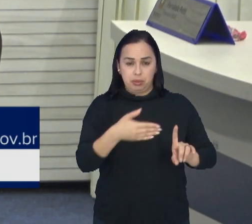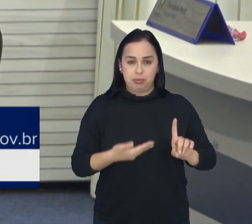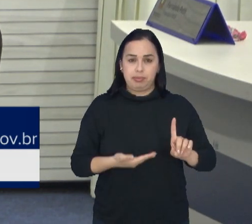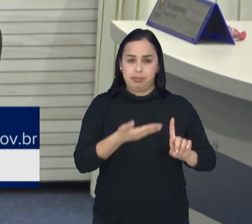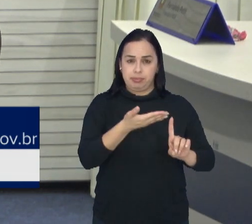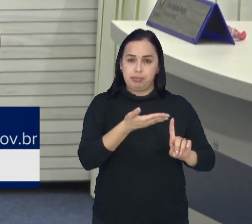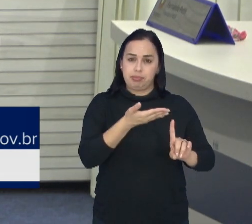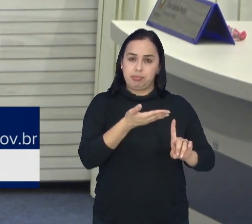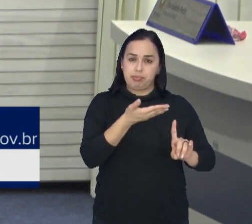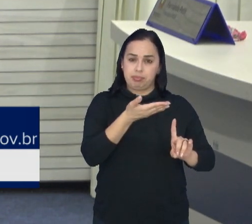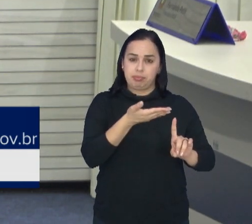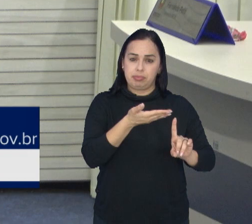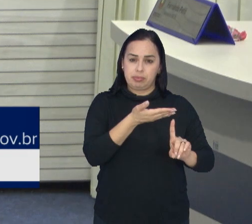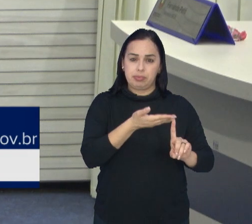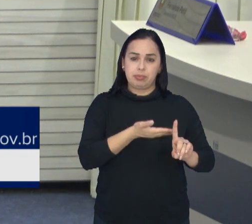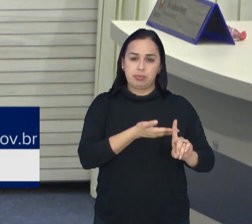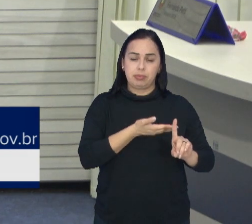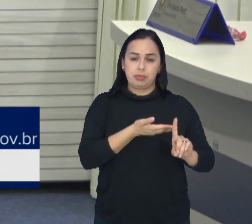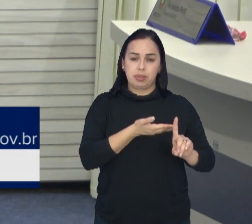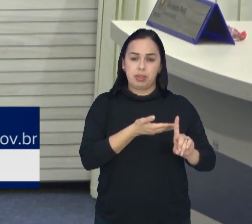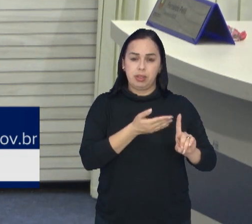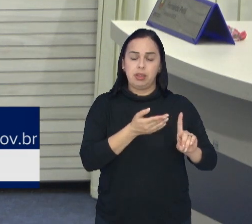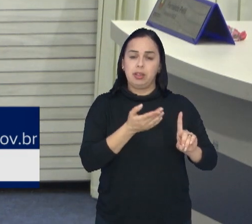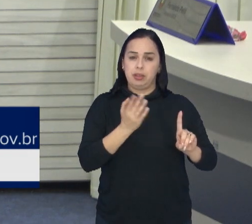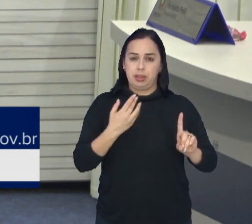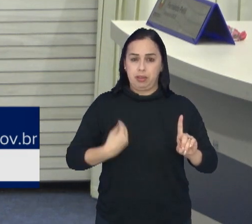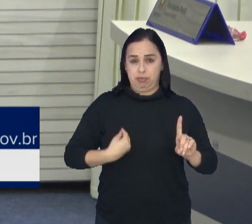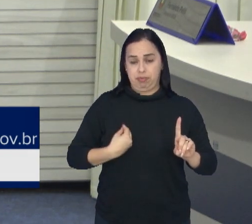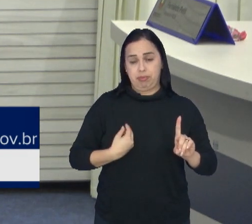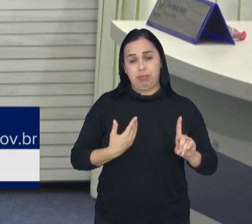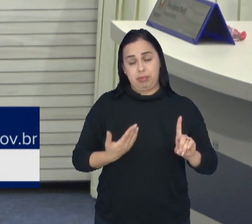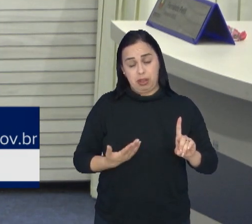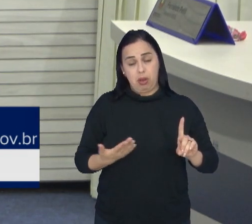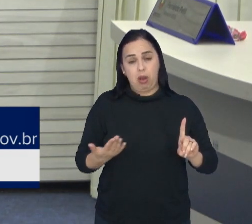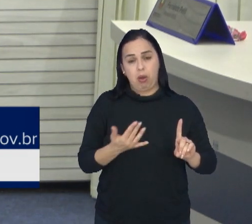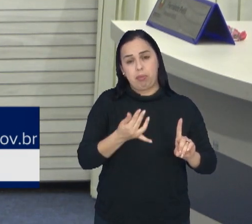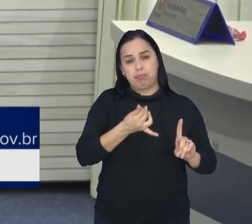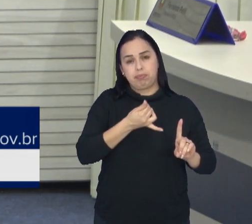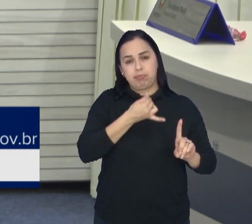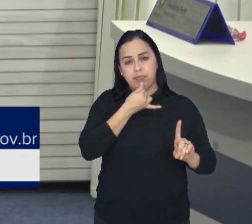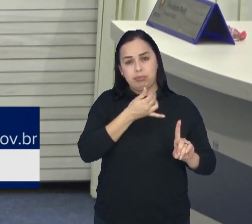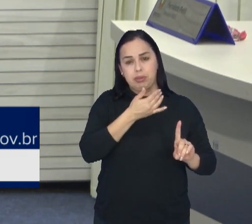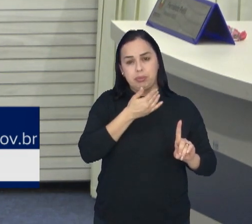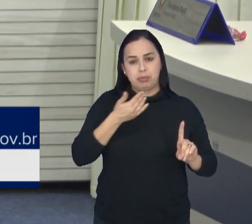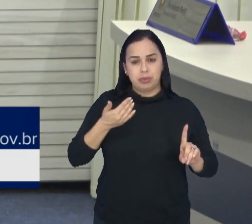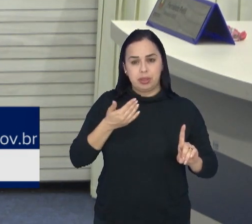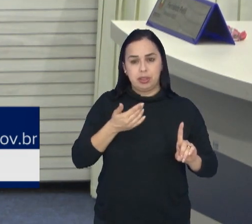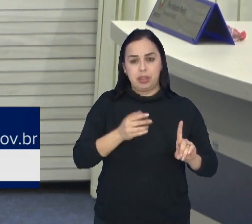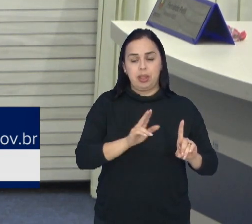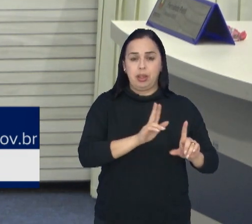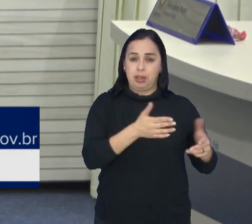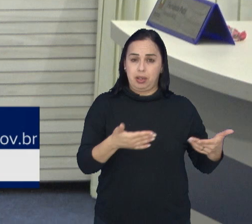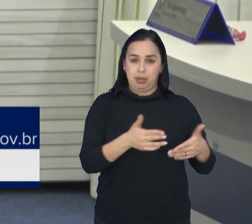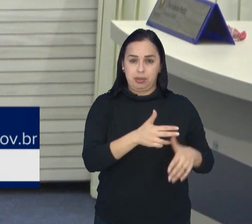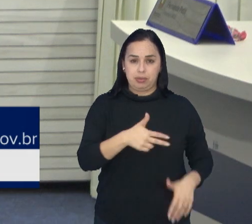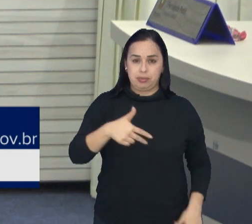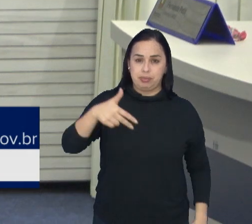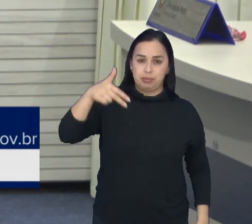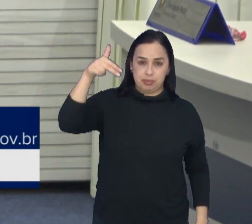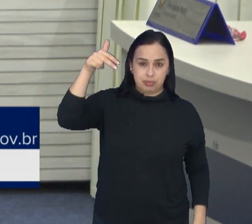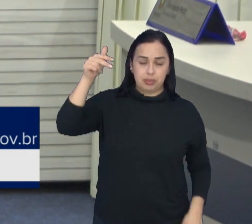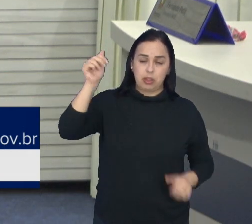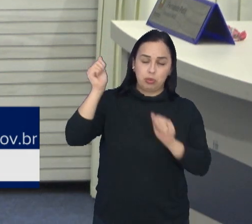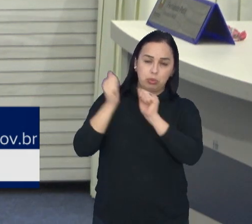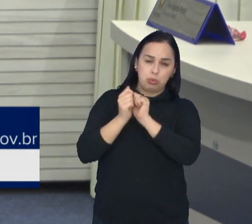figura que passou aqui pela terra. Está lá com o nosso senhor, né, que descanse em paz,